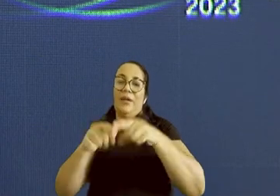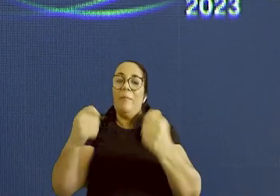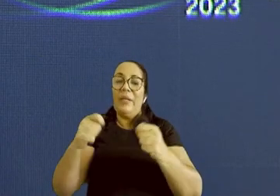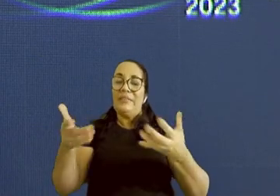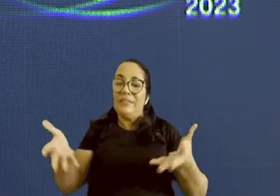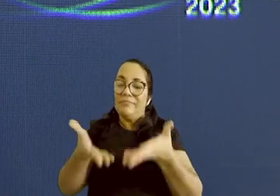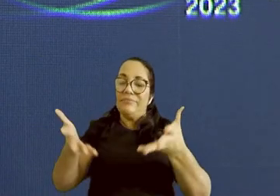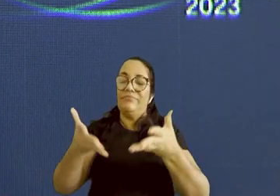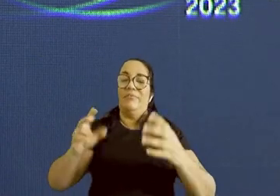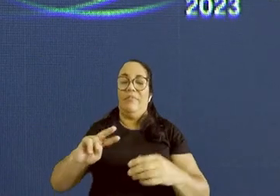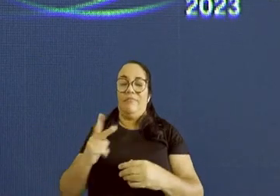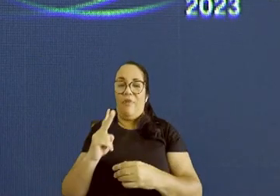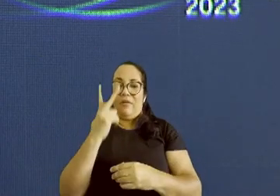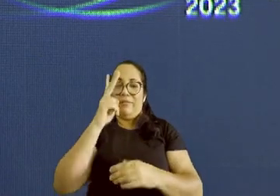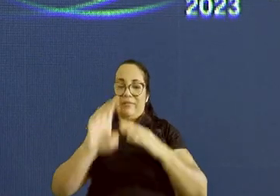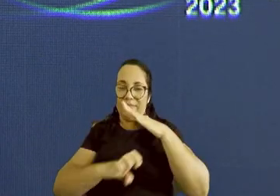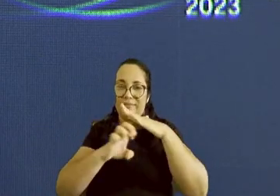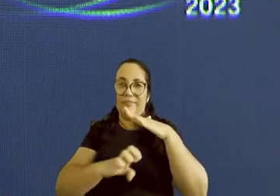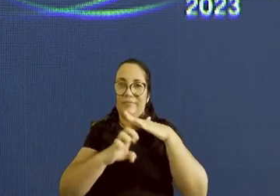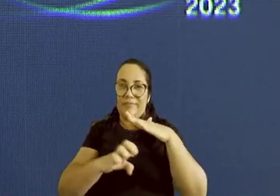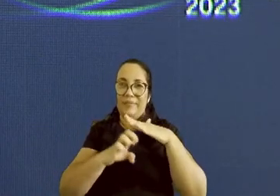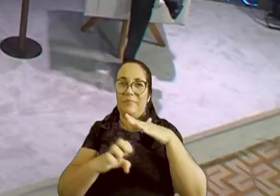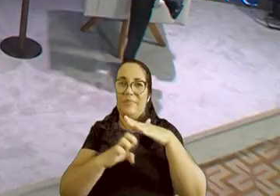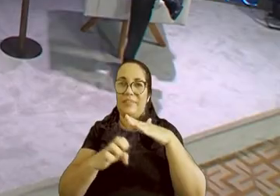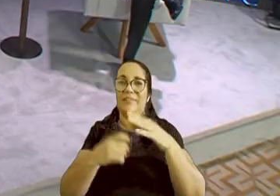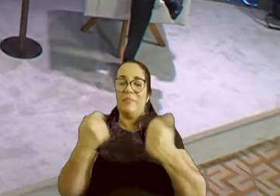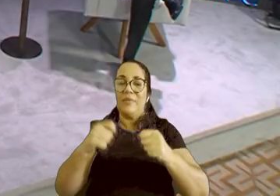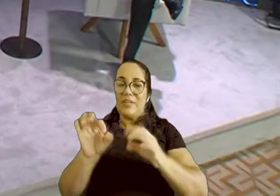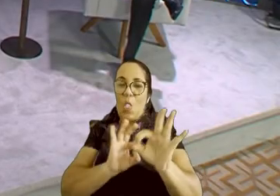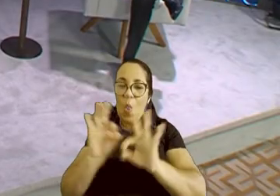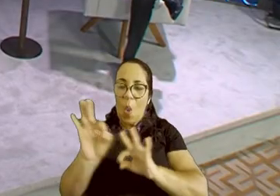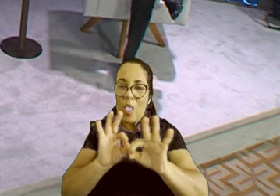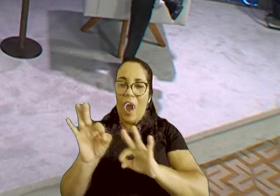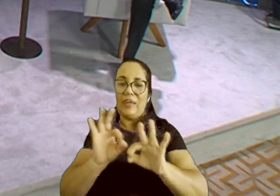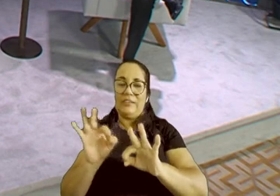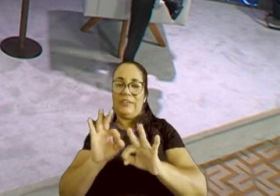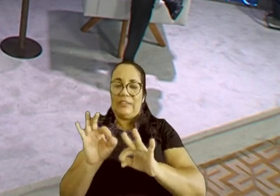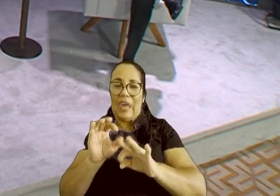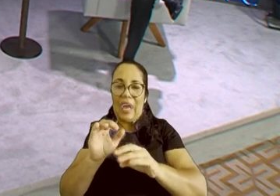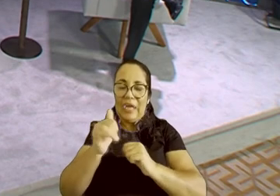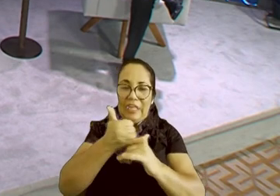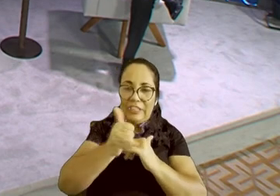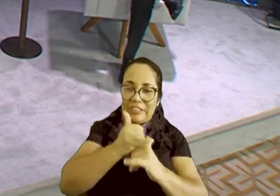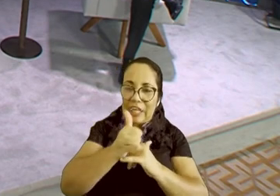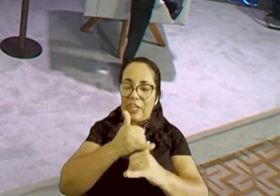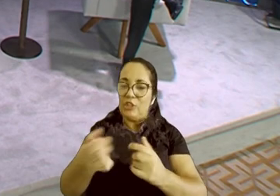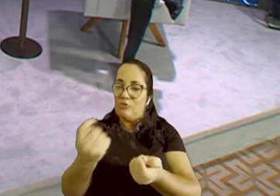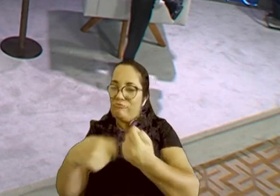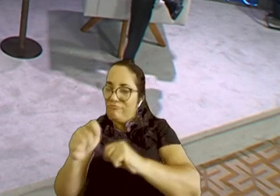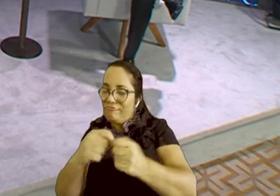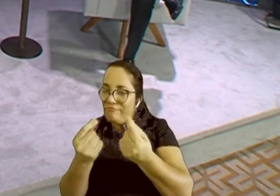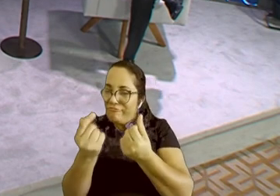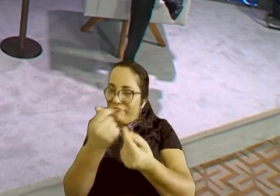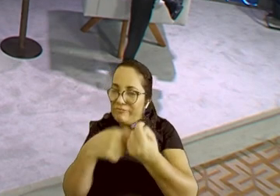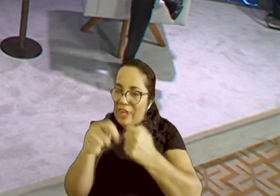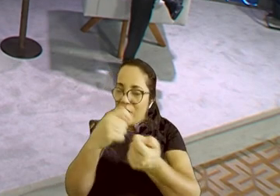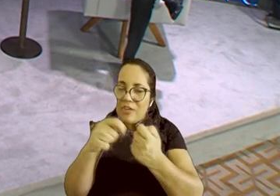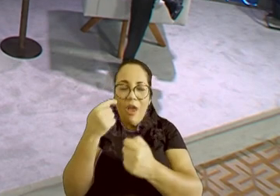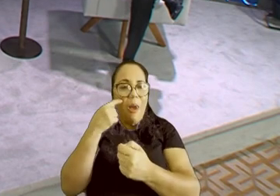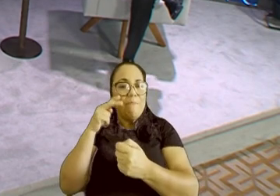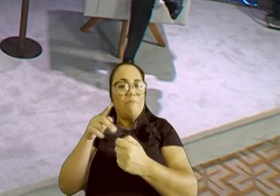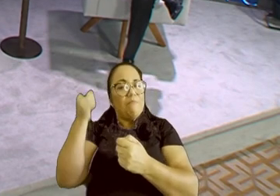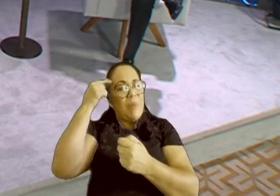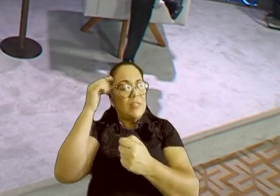e enfim ter essa organização financeira para já conseguir olhar lá na frente e não ficar à mercê do que